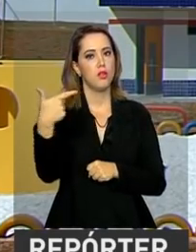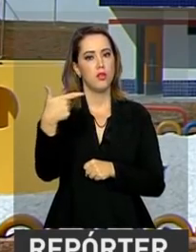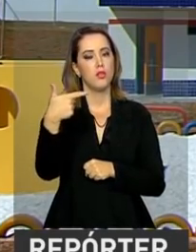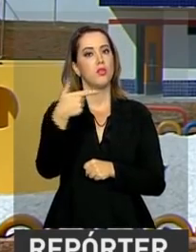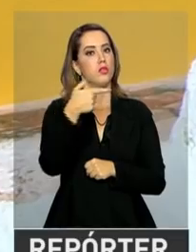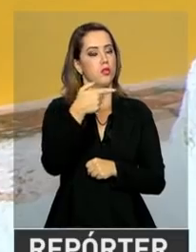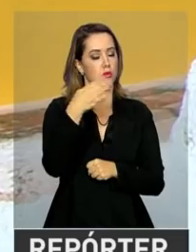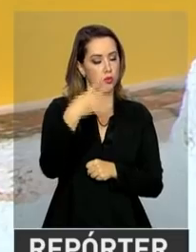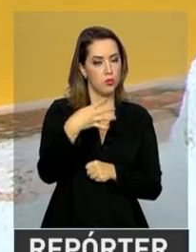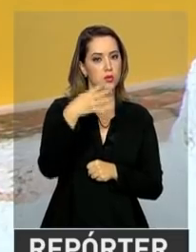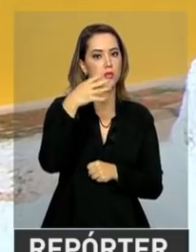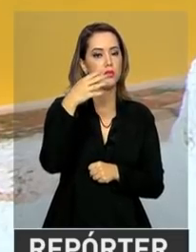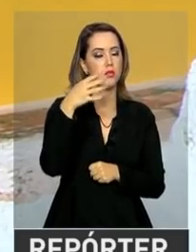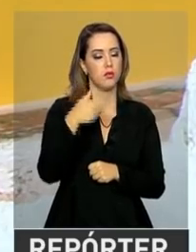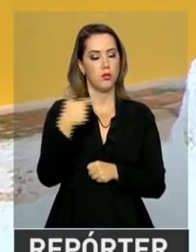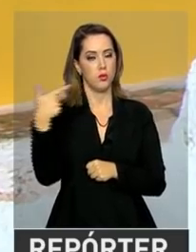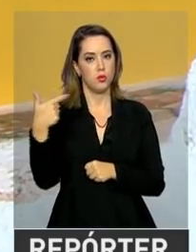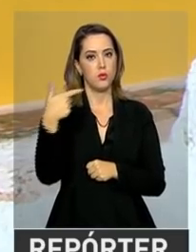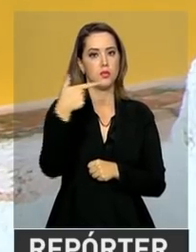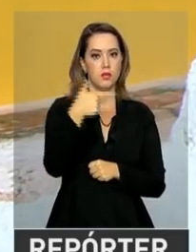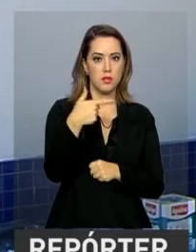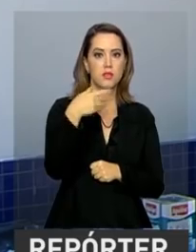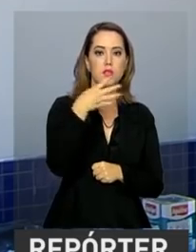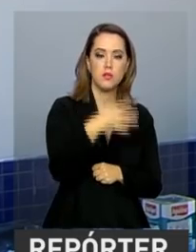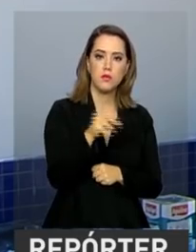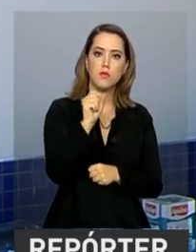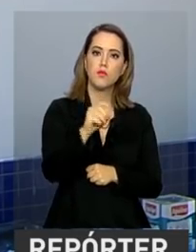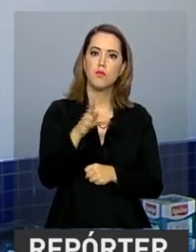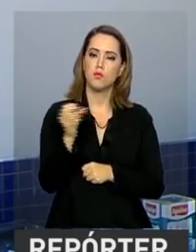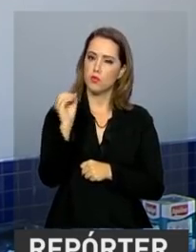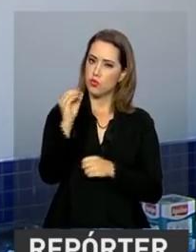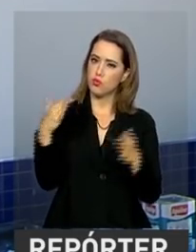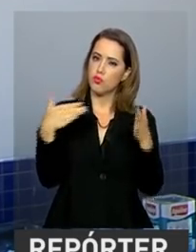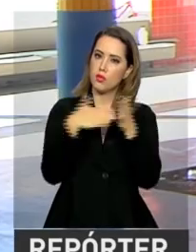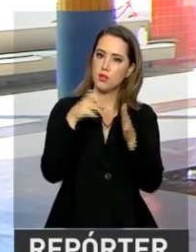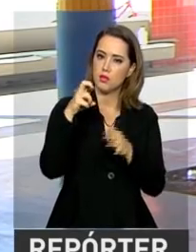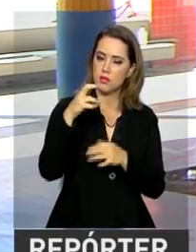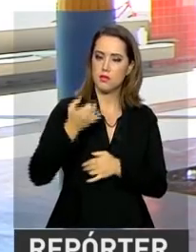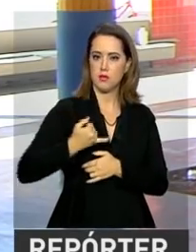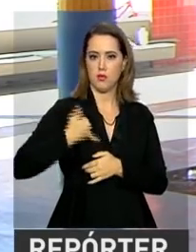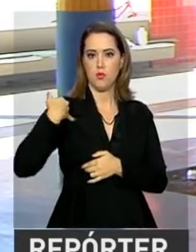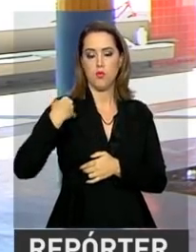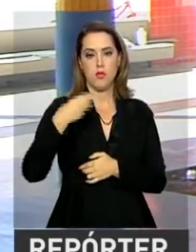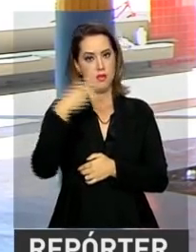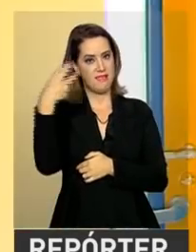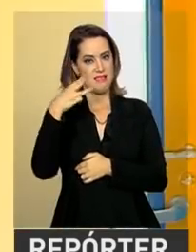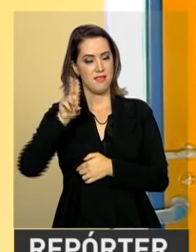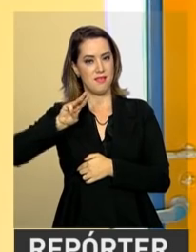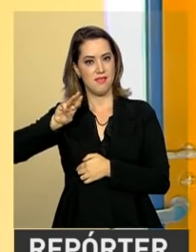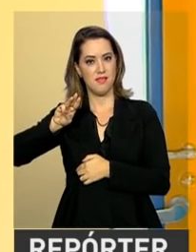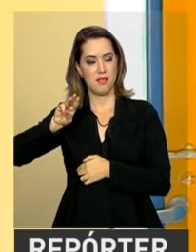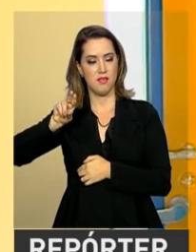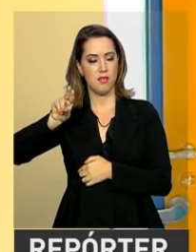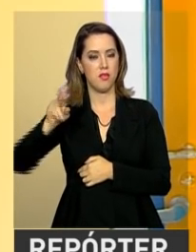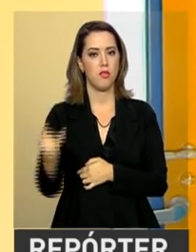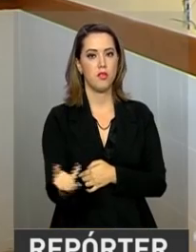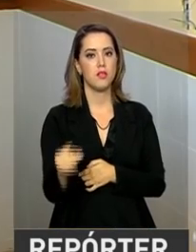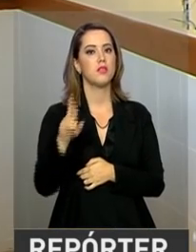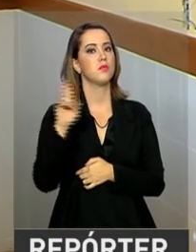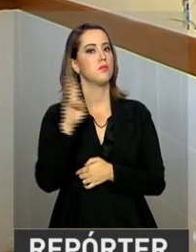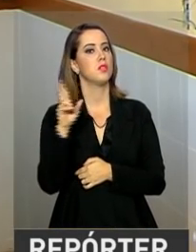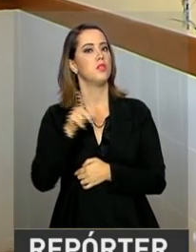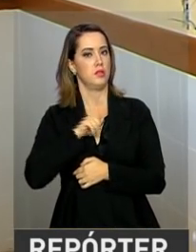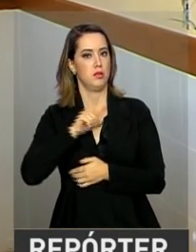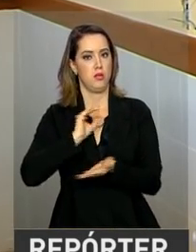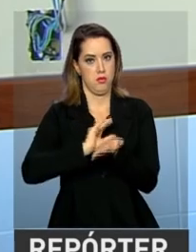224 crianças de 0 a 5 anos. A obra, orçada em quase R milhões deais recebeu verbas do